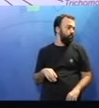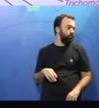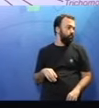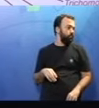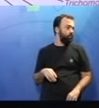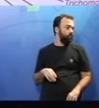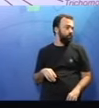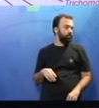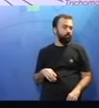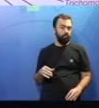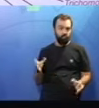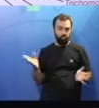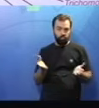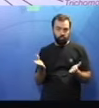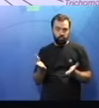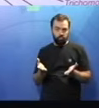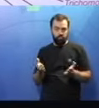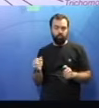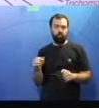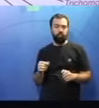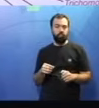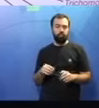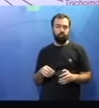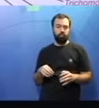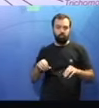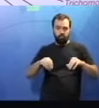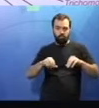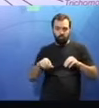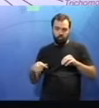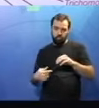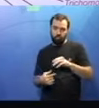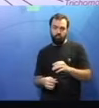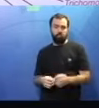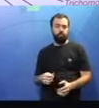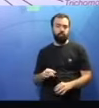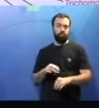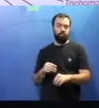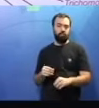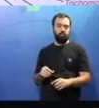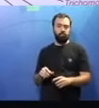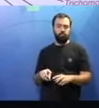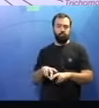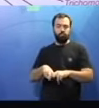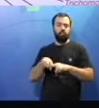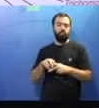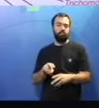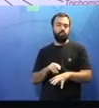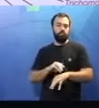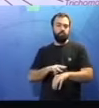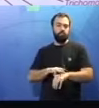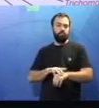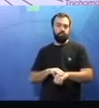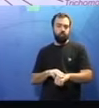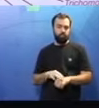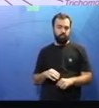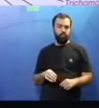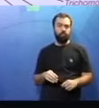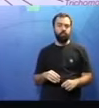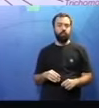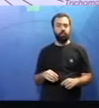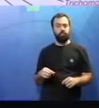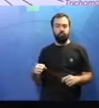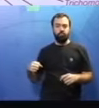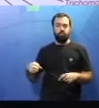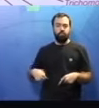que são essas bactérias que nós encontramos no solo, que provocam doenças nos seres humanos, que pode ser encontrado em simbiose no organismo dos